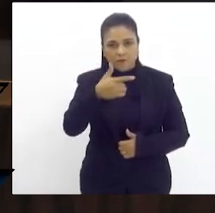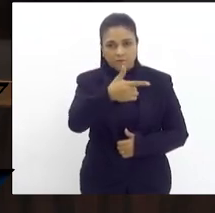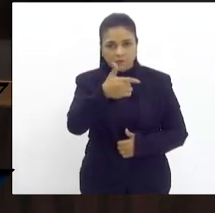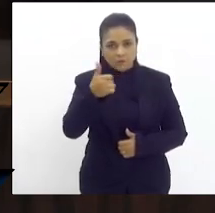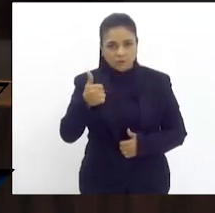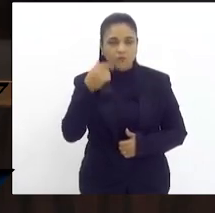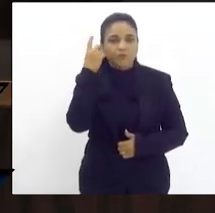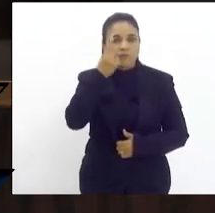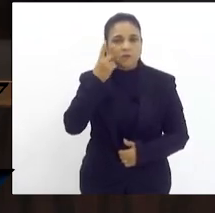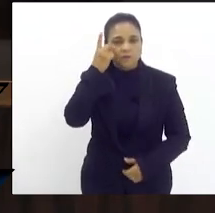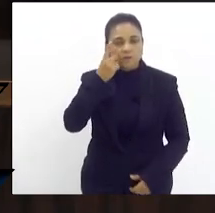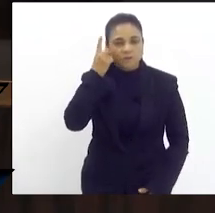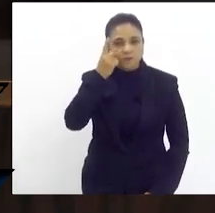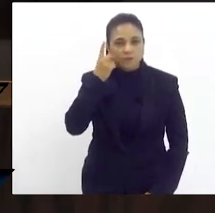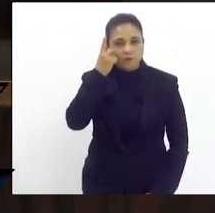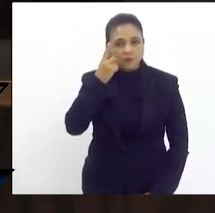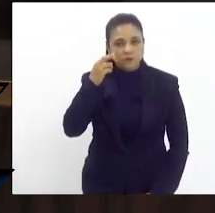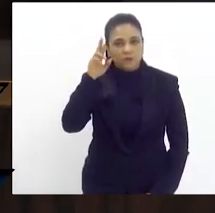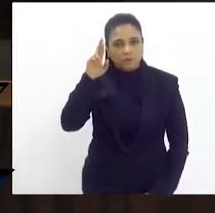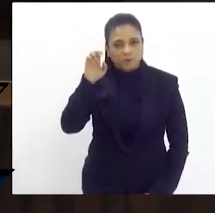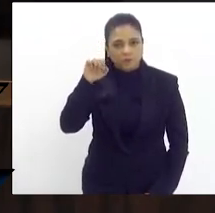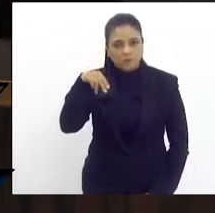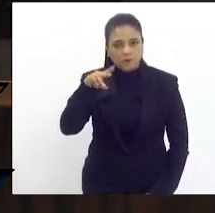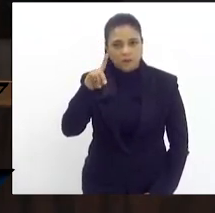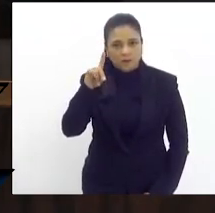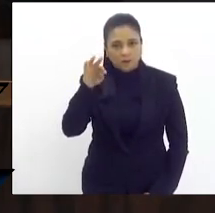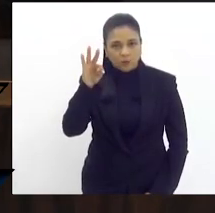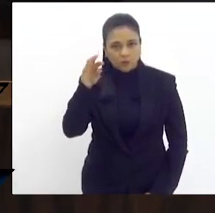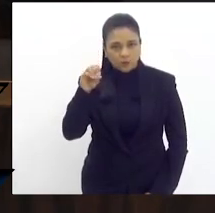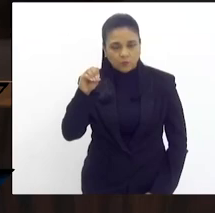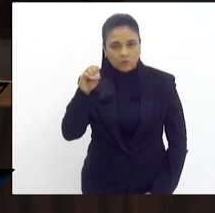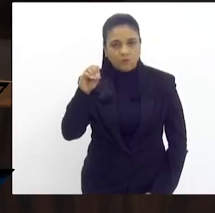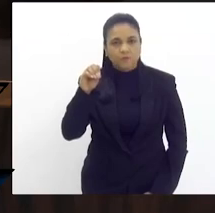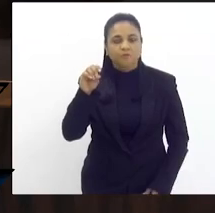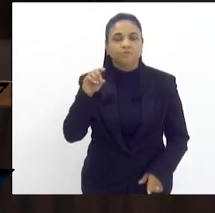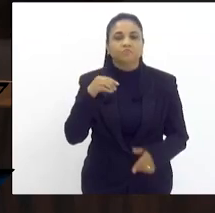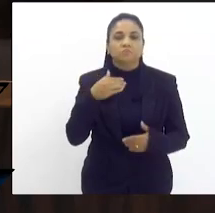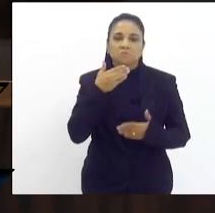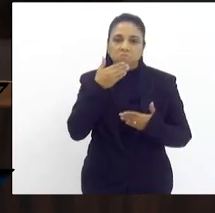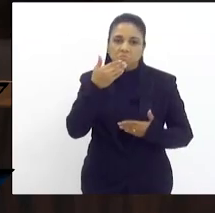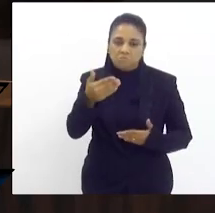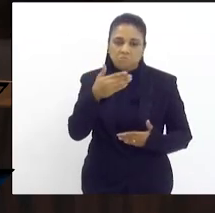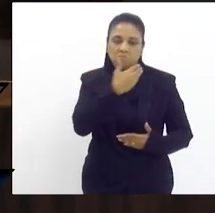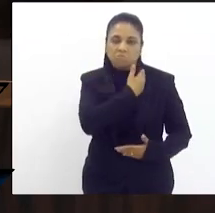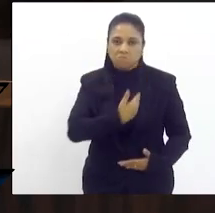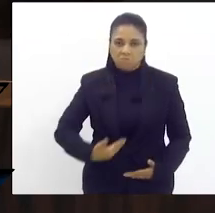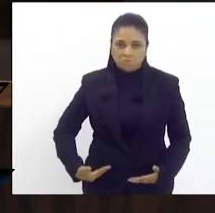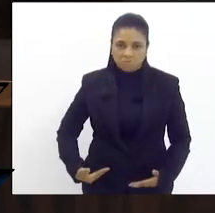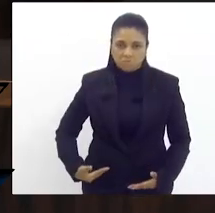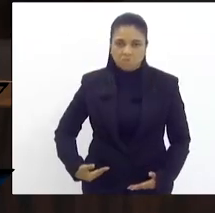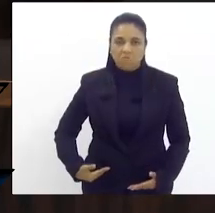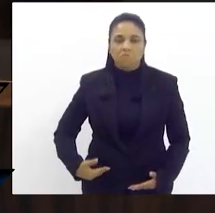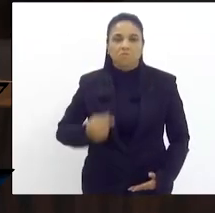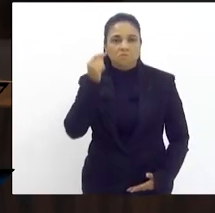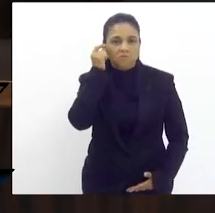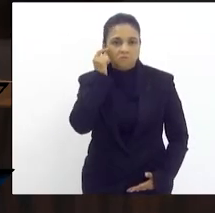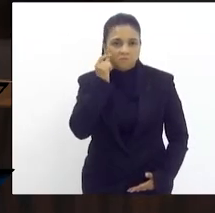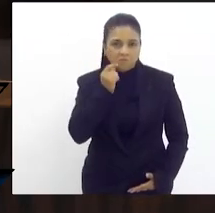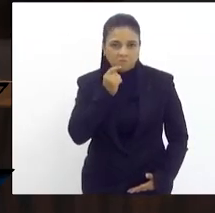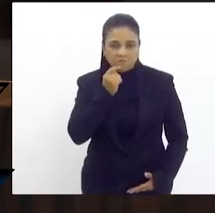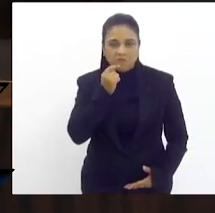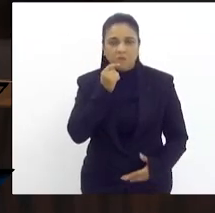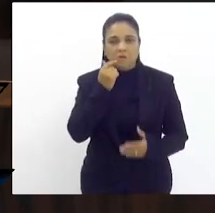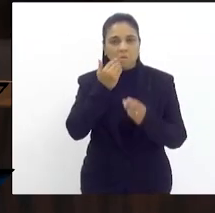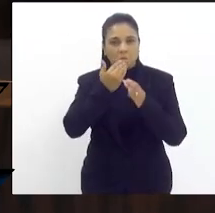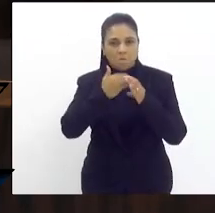de autoria Deputado Renato Zaca e solicita o cenetismo seu governador do Estado do Rio de Janeiro eu